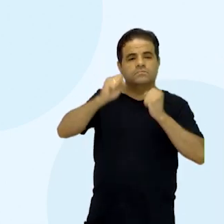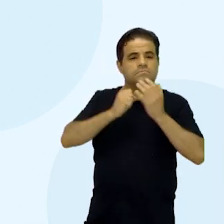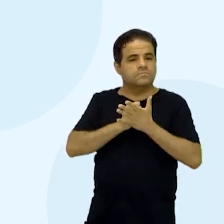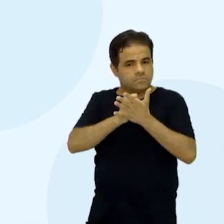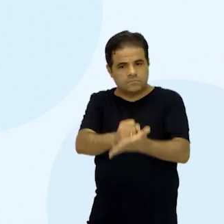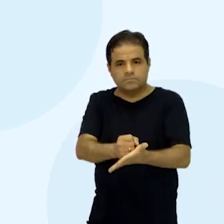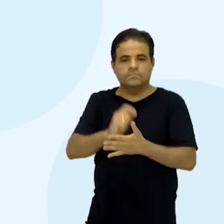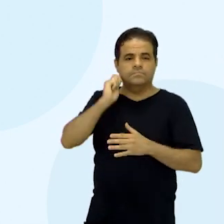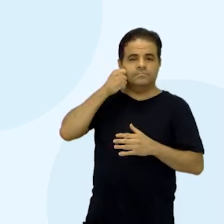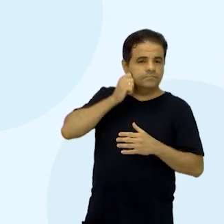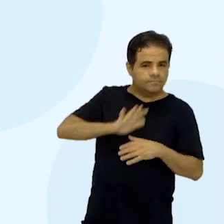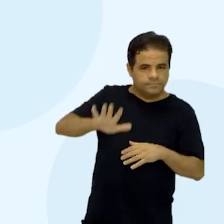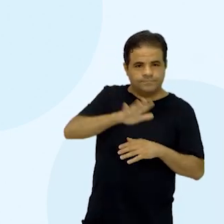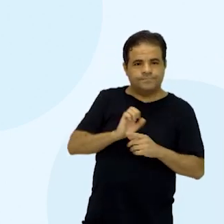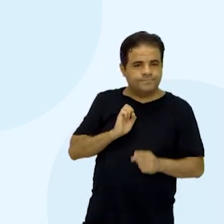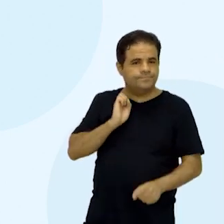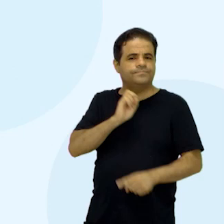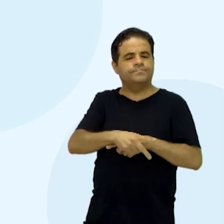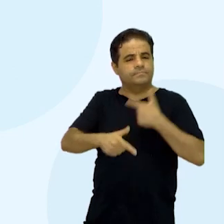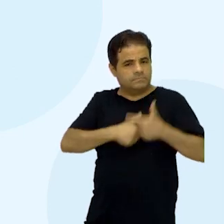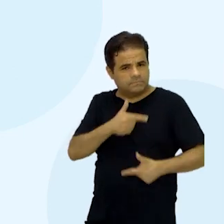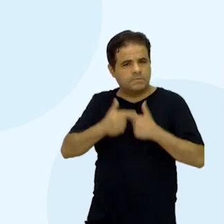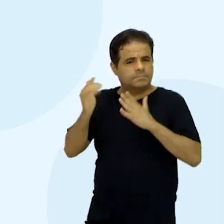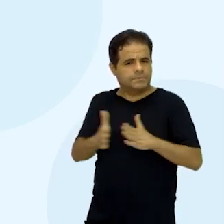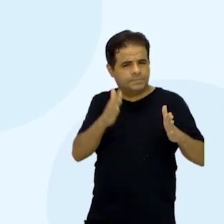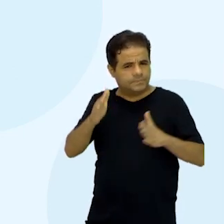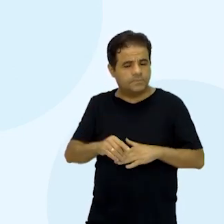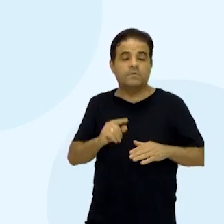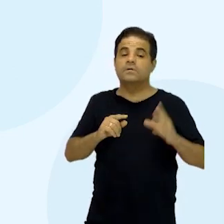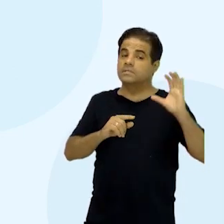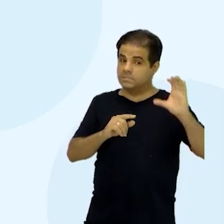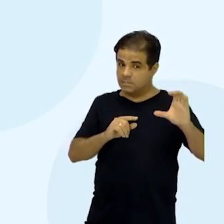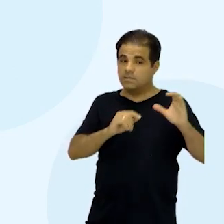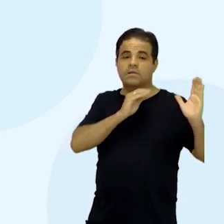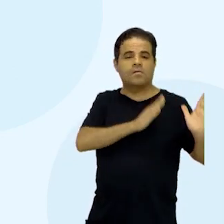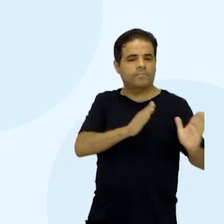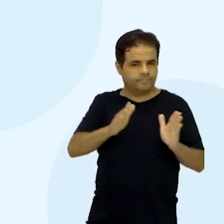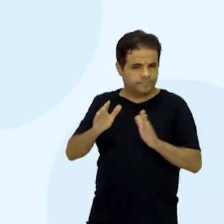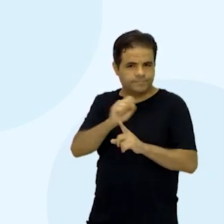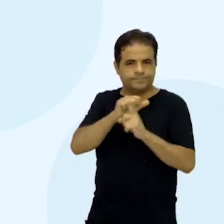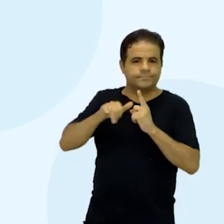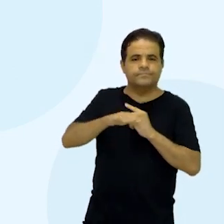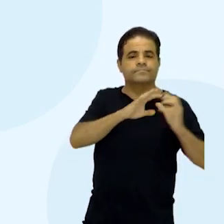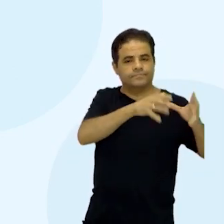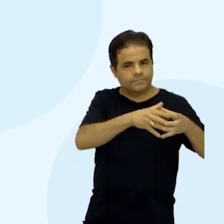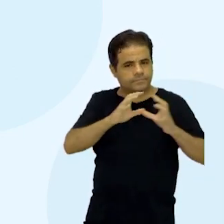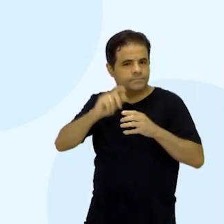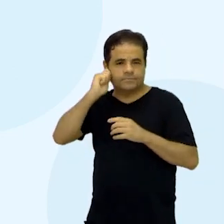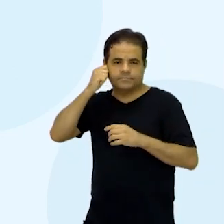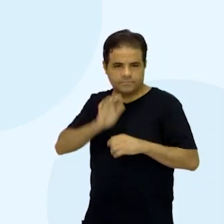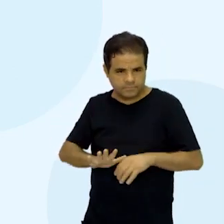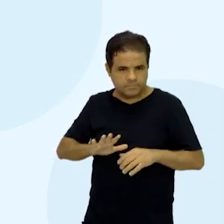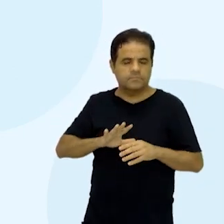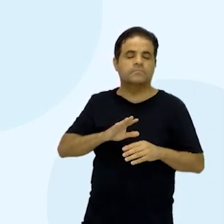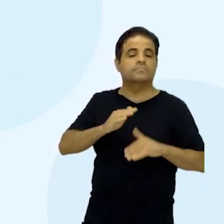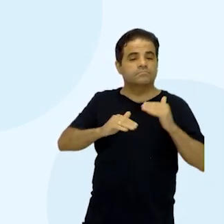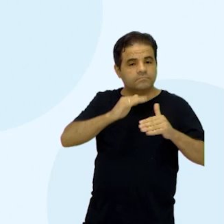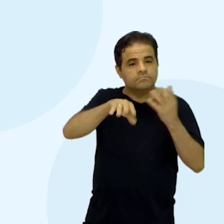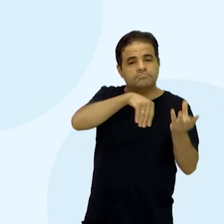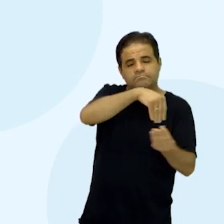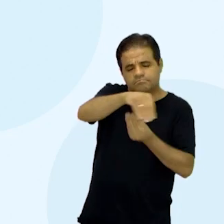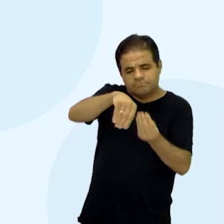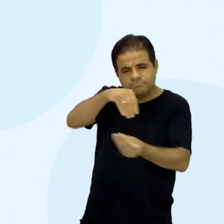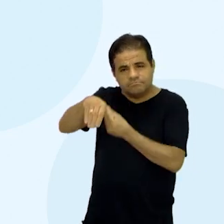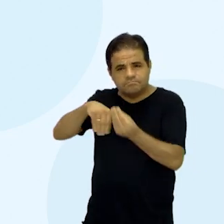industrial que levou os africanos à situação de operários, a reorganização social dos povos africanos pelo processo de miscigenação.